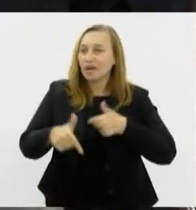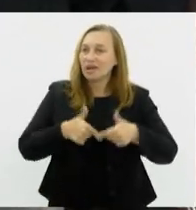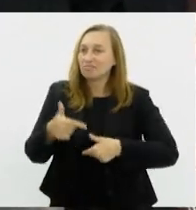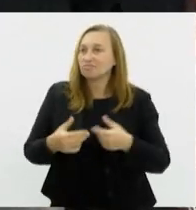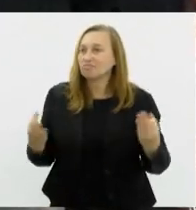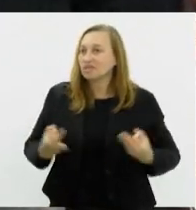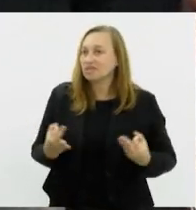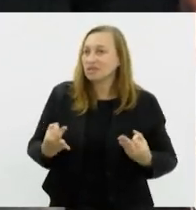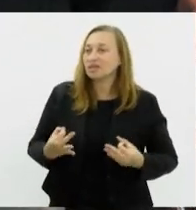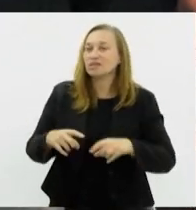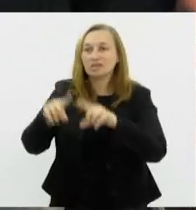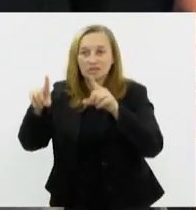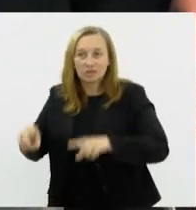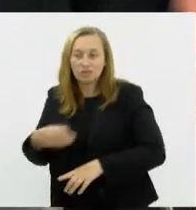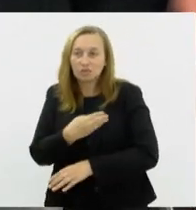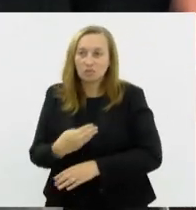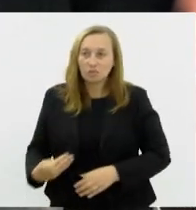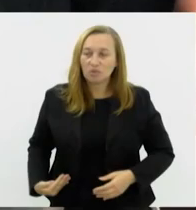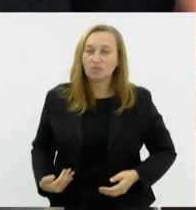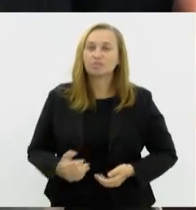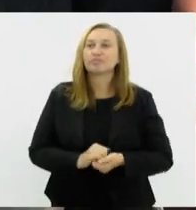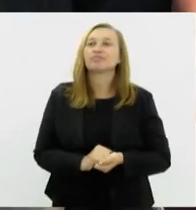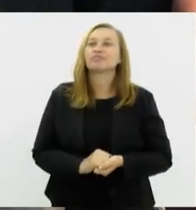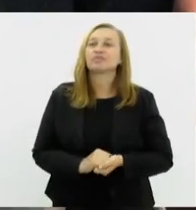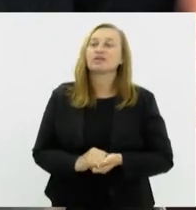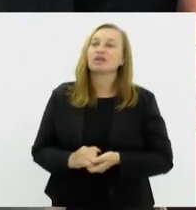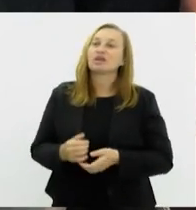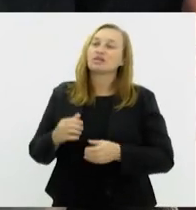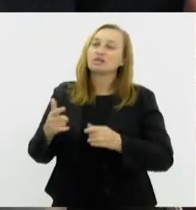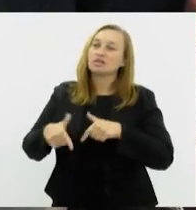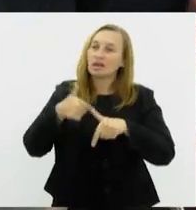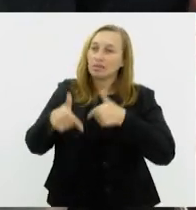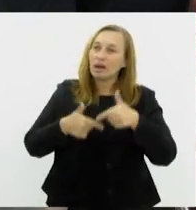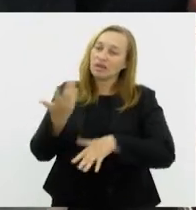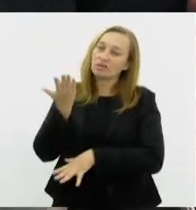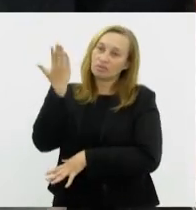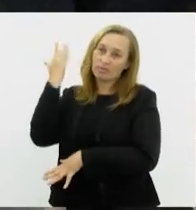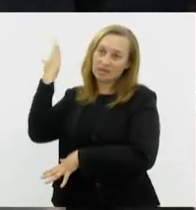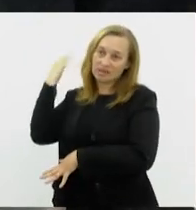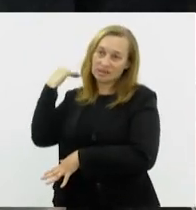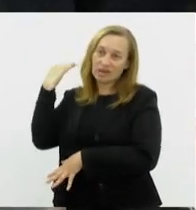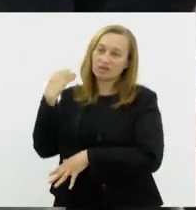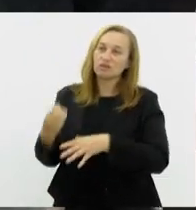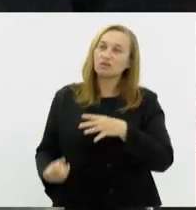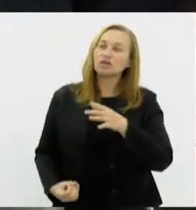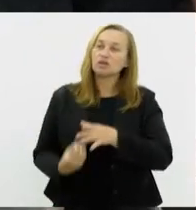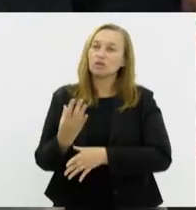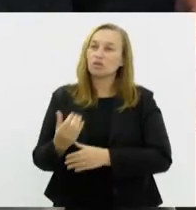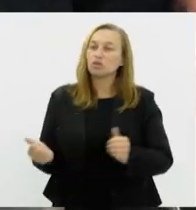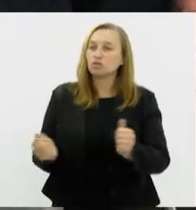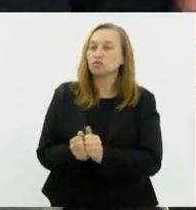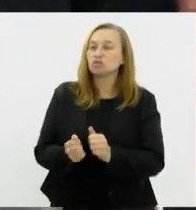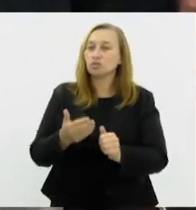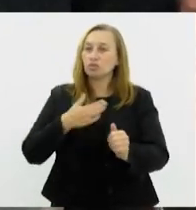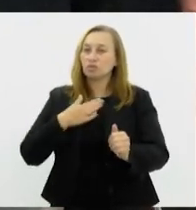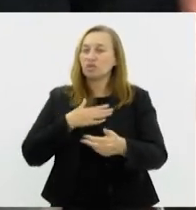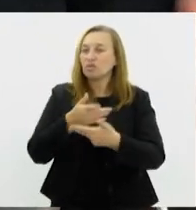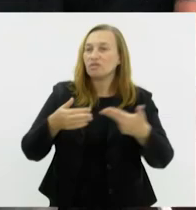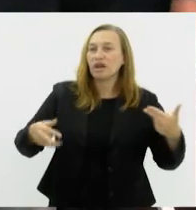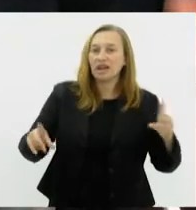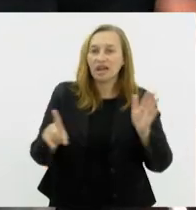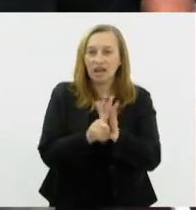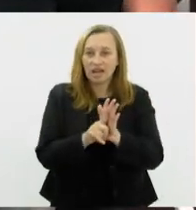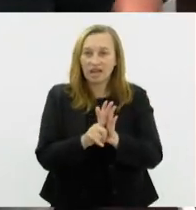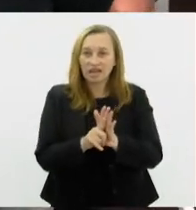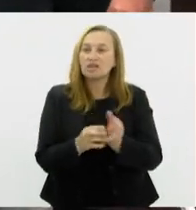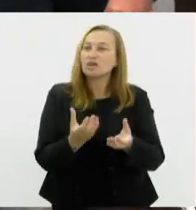Comissão de Servidores Públicos e durante a legislatura passada não só foi autora comigo de inúmeras leis para o concurso, quando